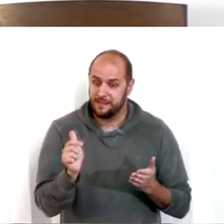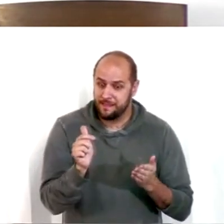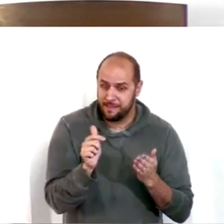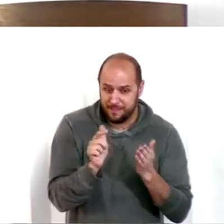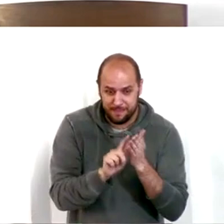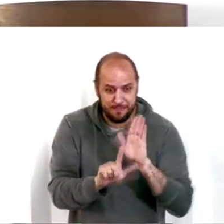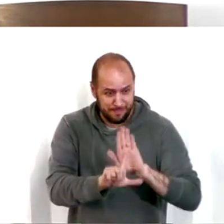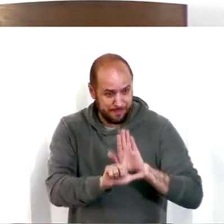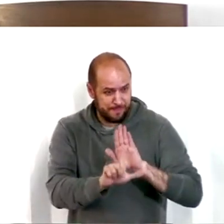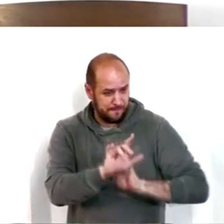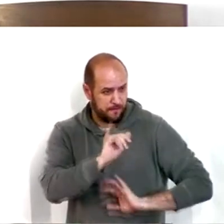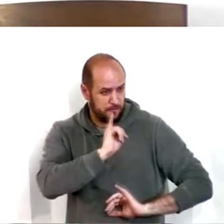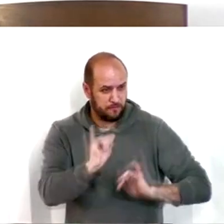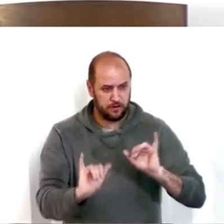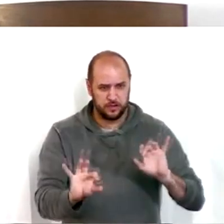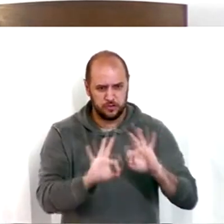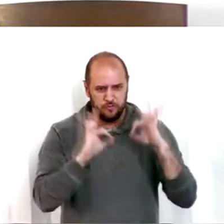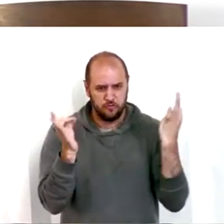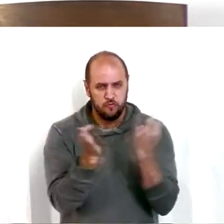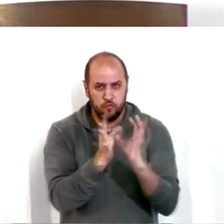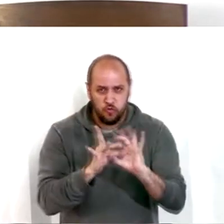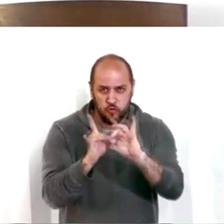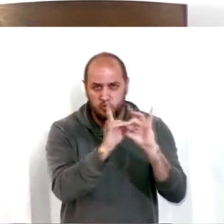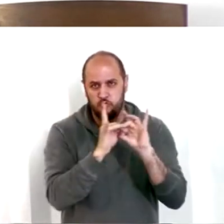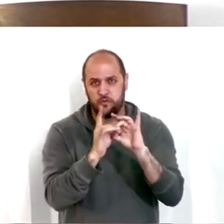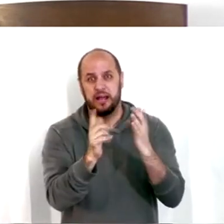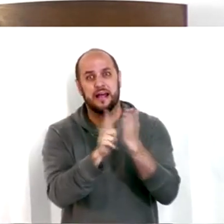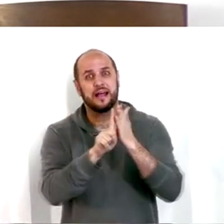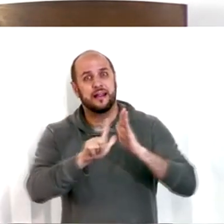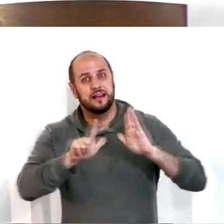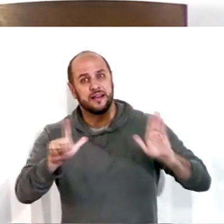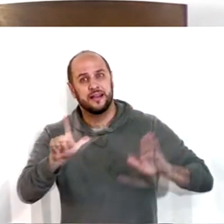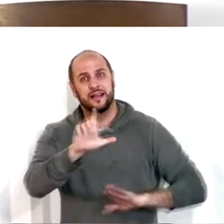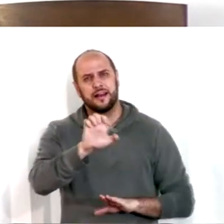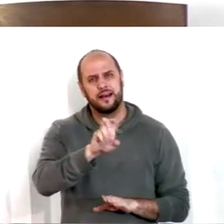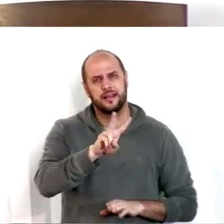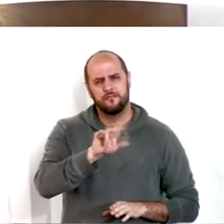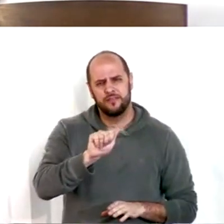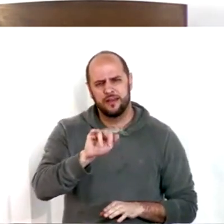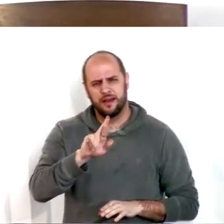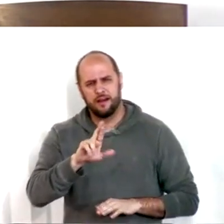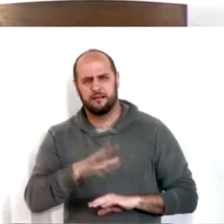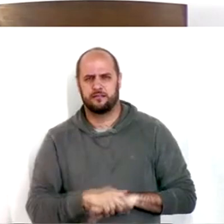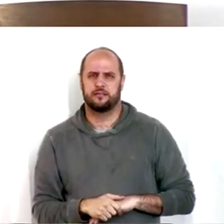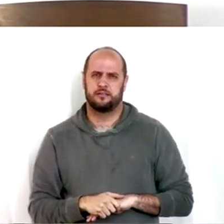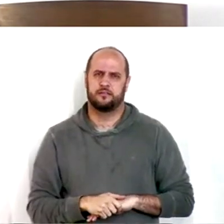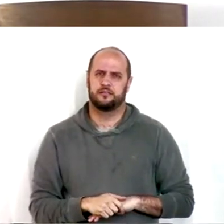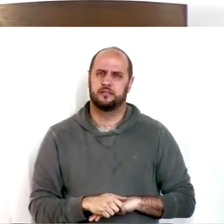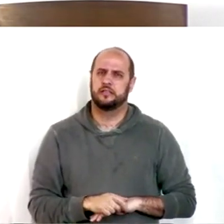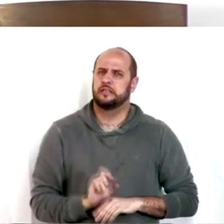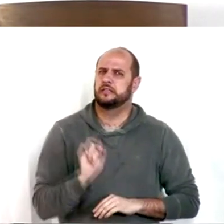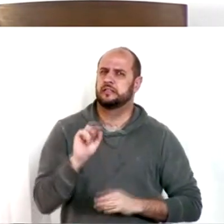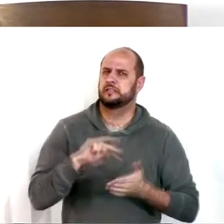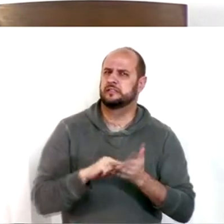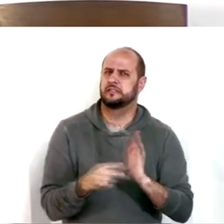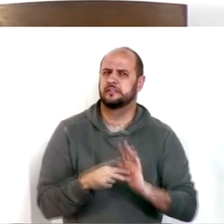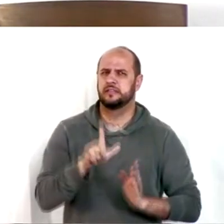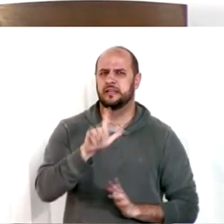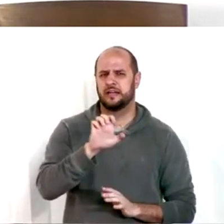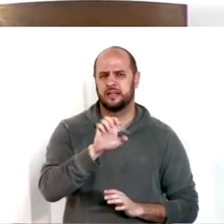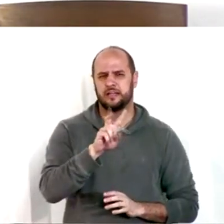De unidade familiar, chama-se a lei do levirato. O que vinha a ser a lei do